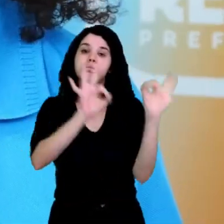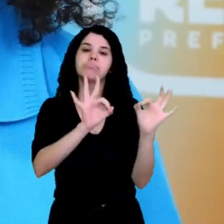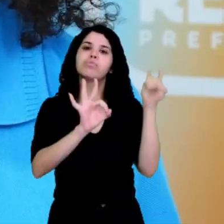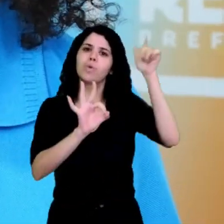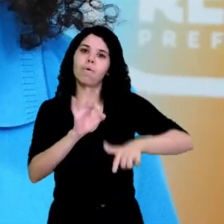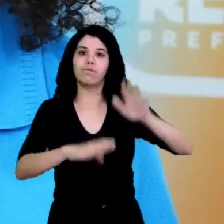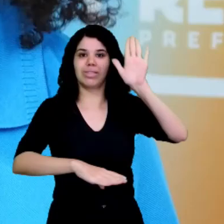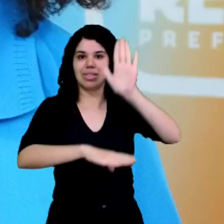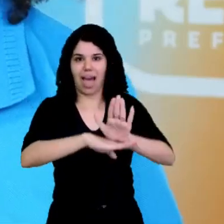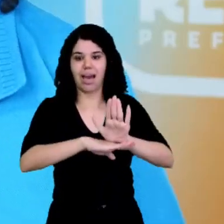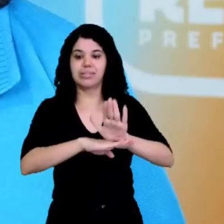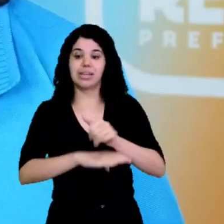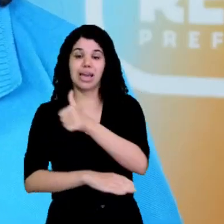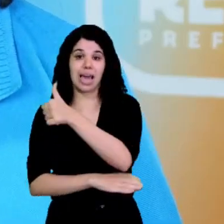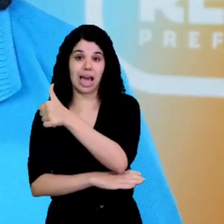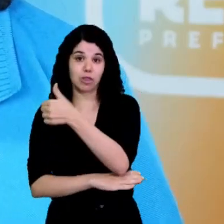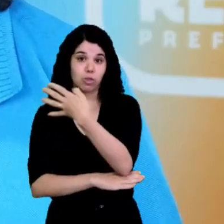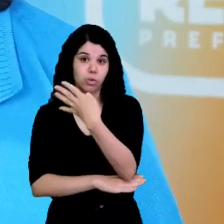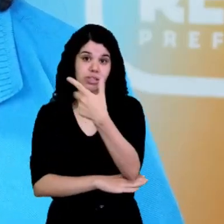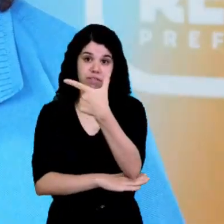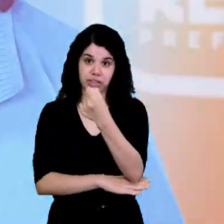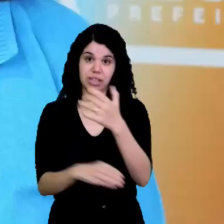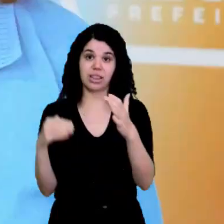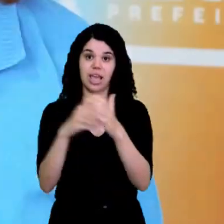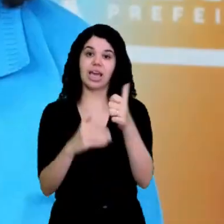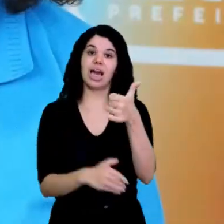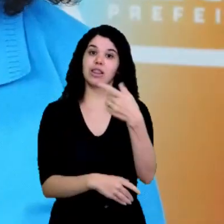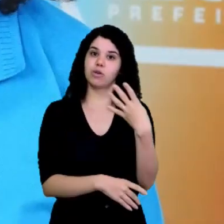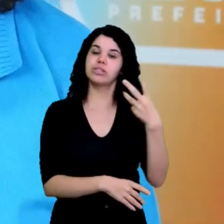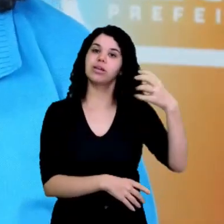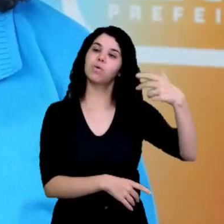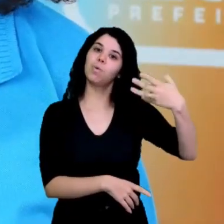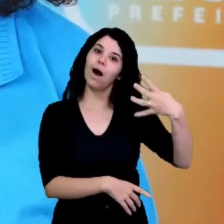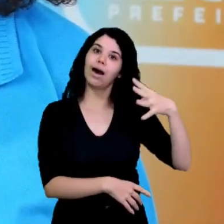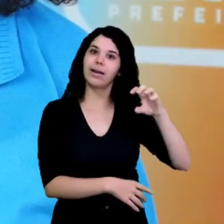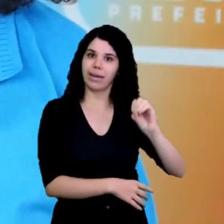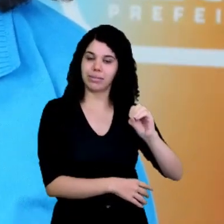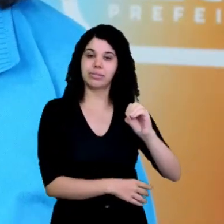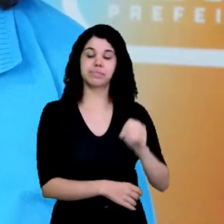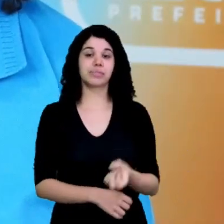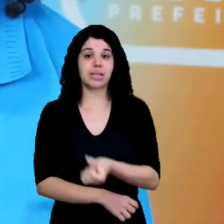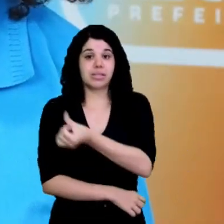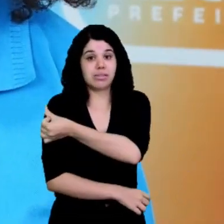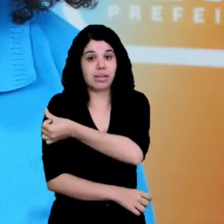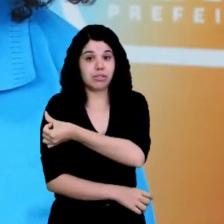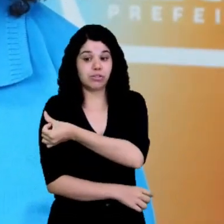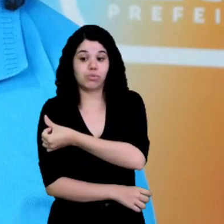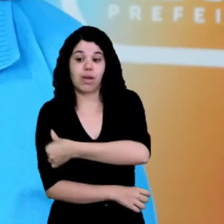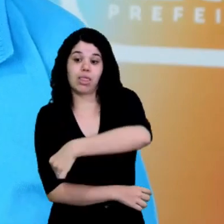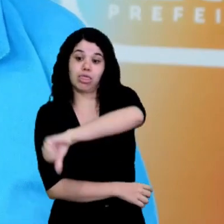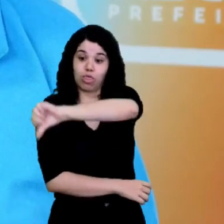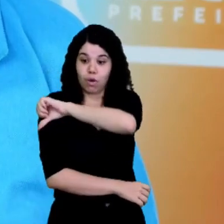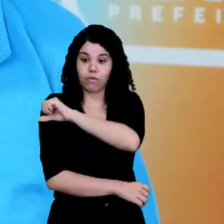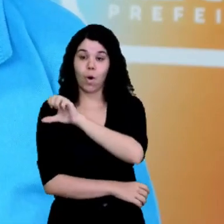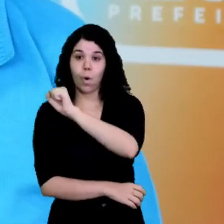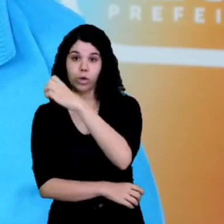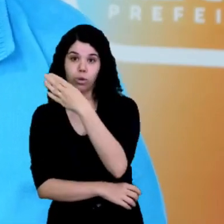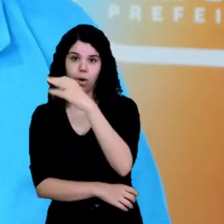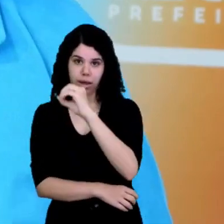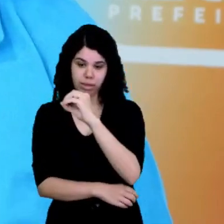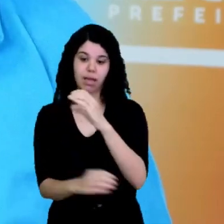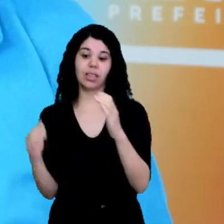das 14h20 às 14h40. Do sexto ao nono ano, das 8h40 às